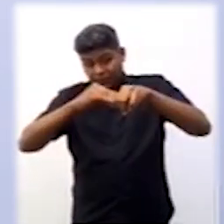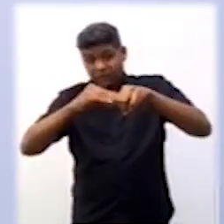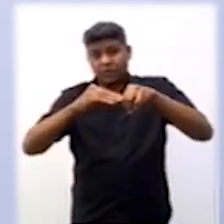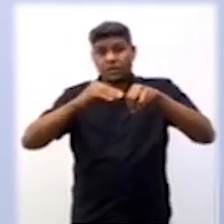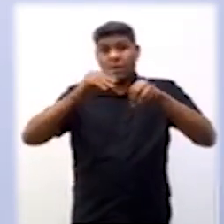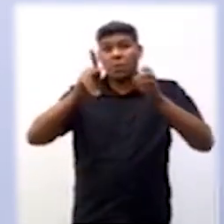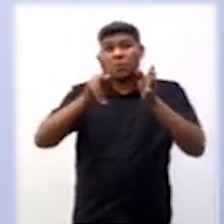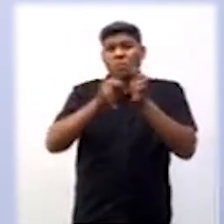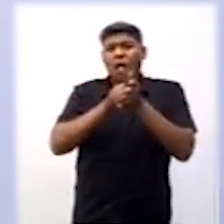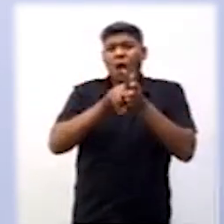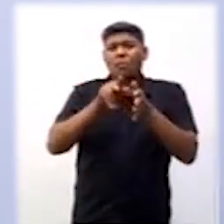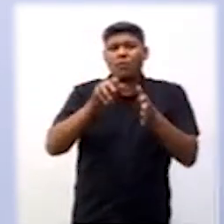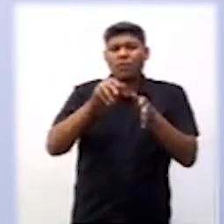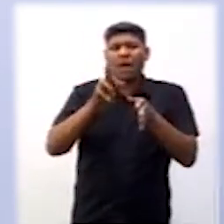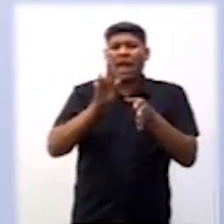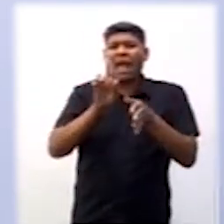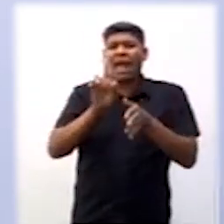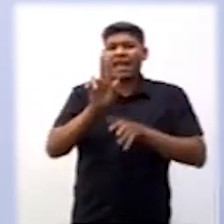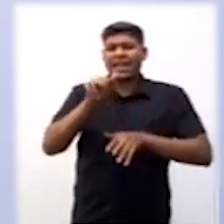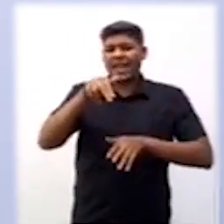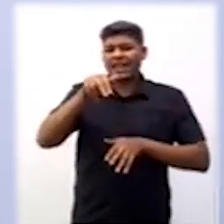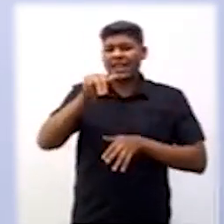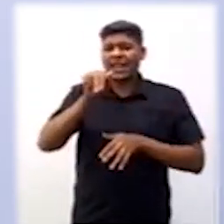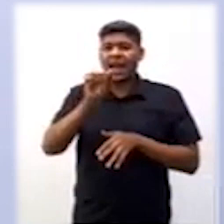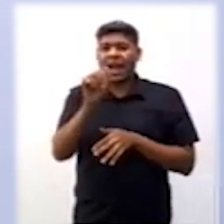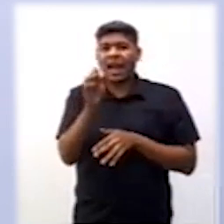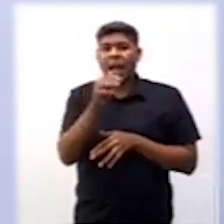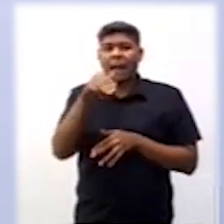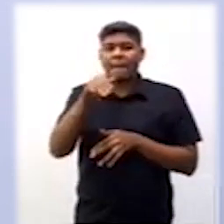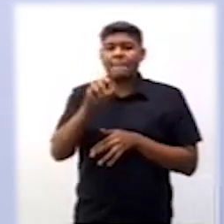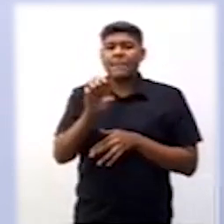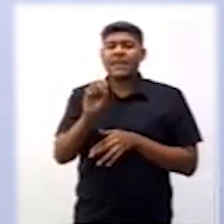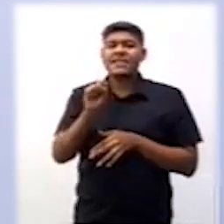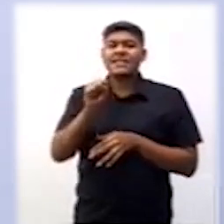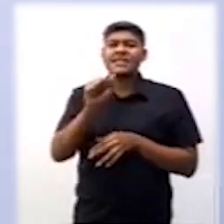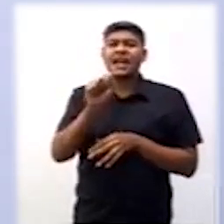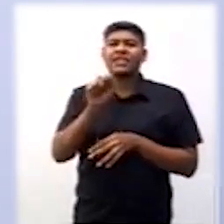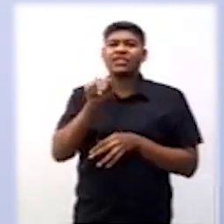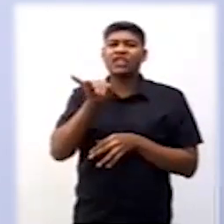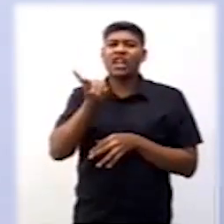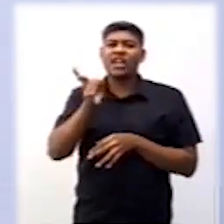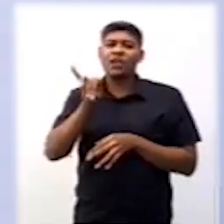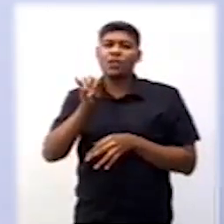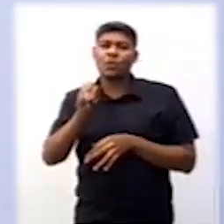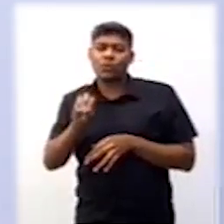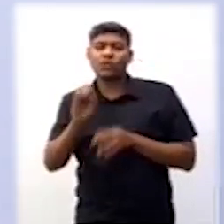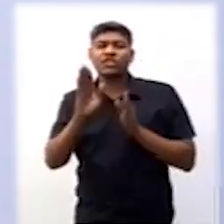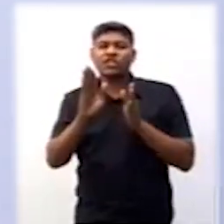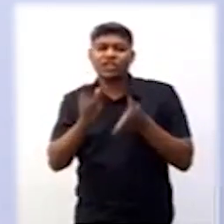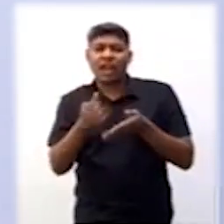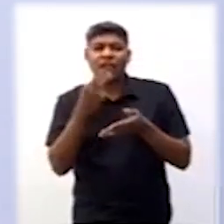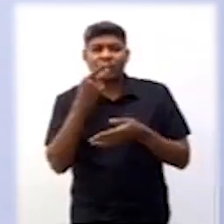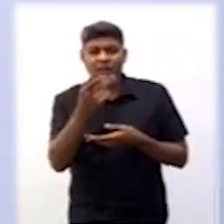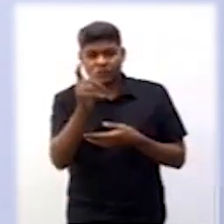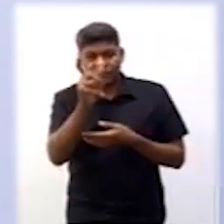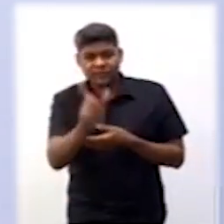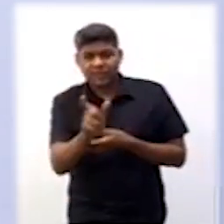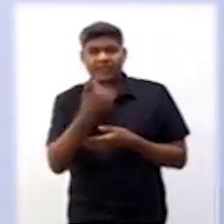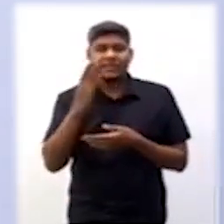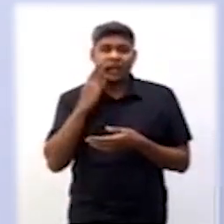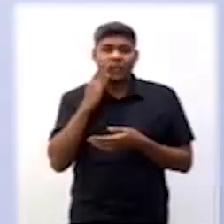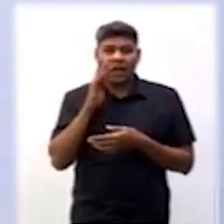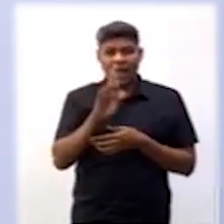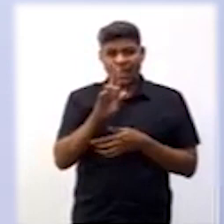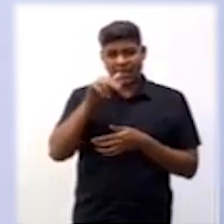mensageiro. Como assim? Já é o mensageiro, já produz proteína, já consegue. Lembra que eu mostrei para vocês? Então, quando ele infecta a célula,